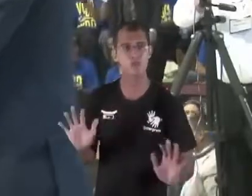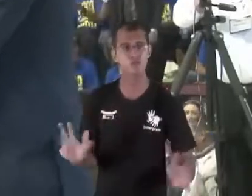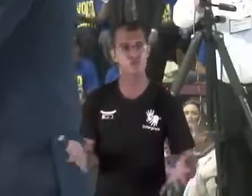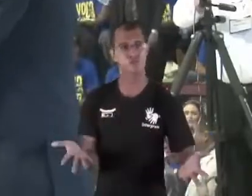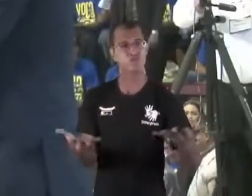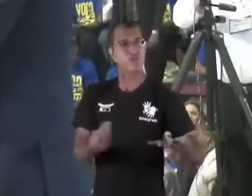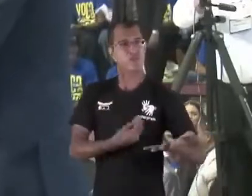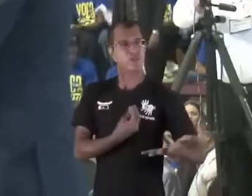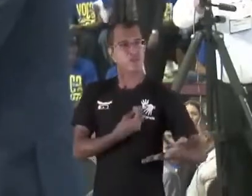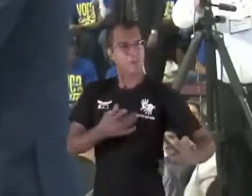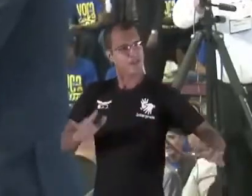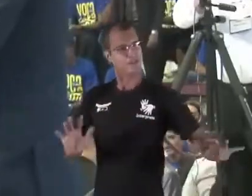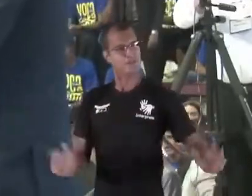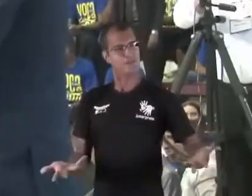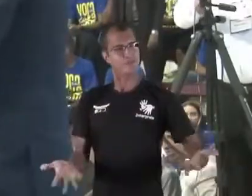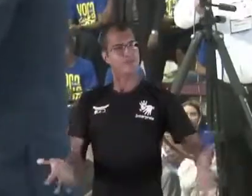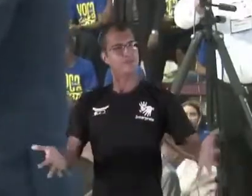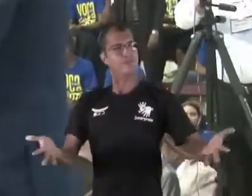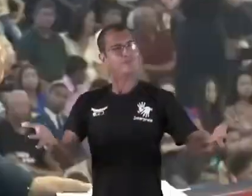O que estamos vendo aqui,